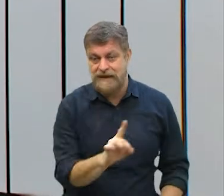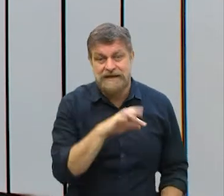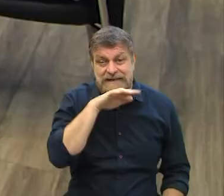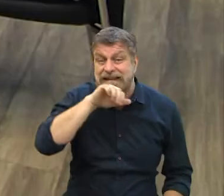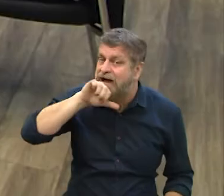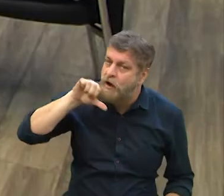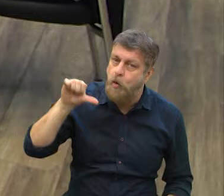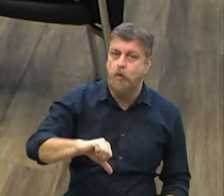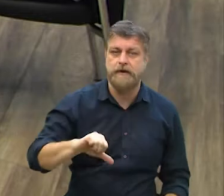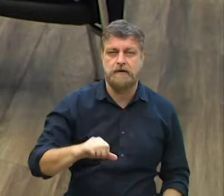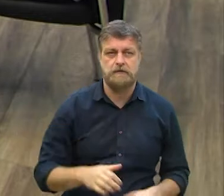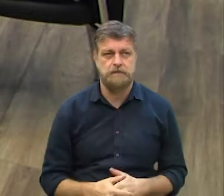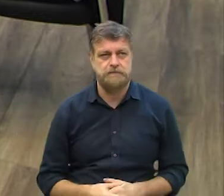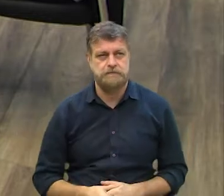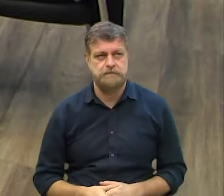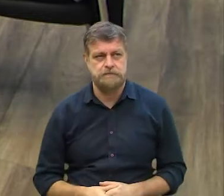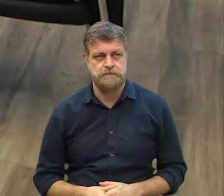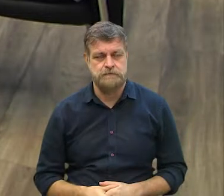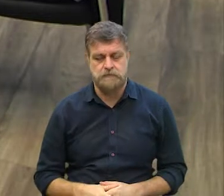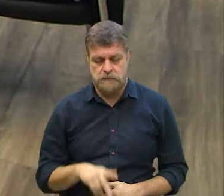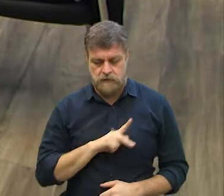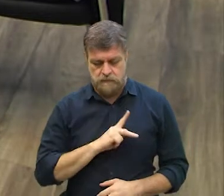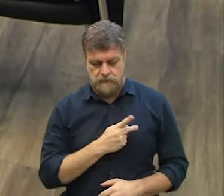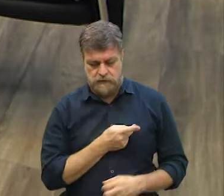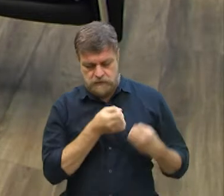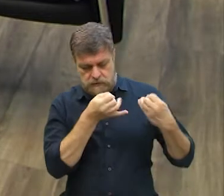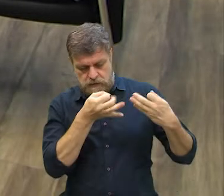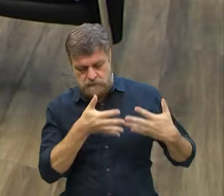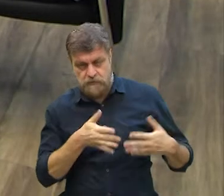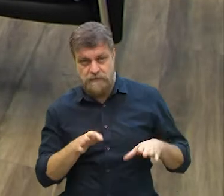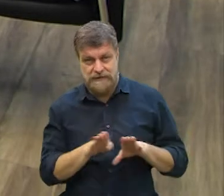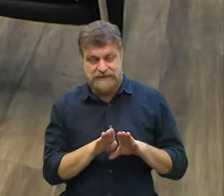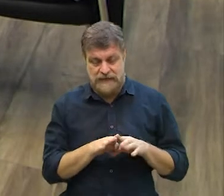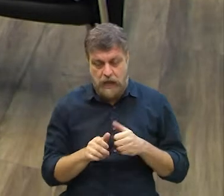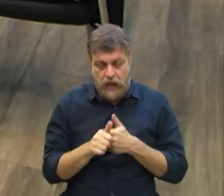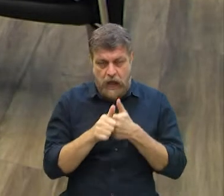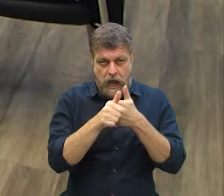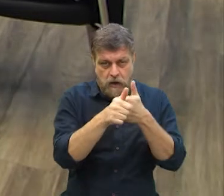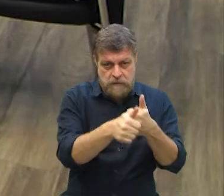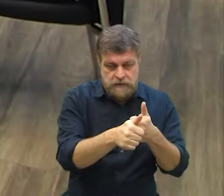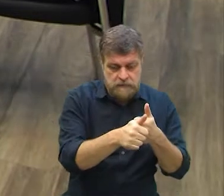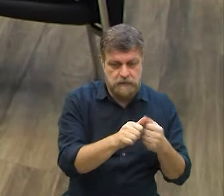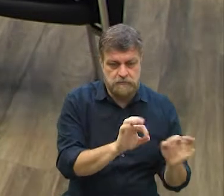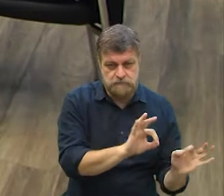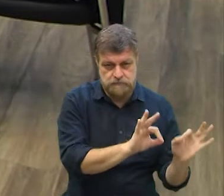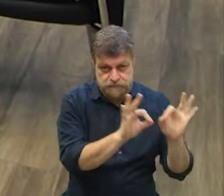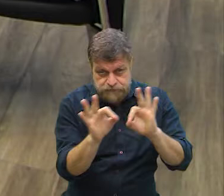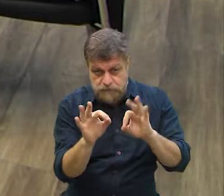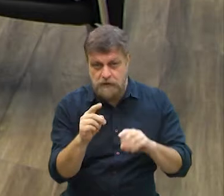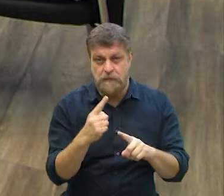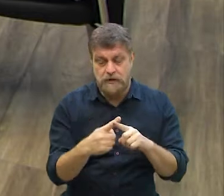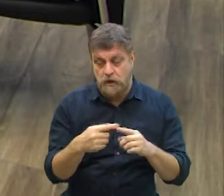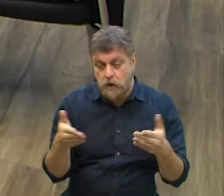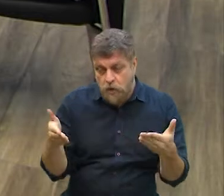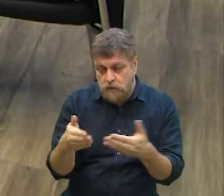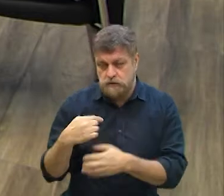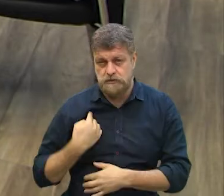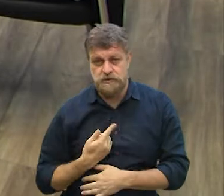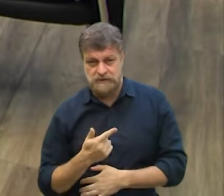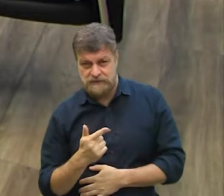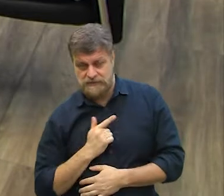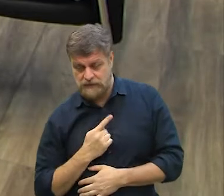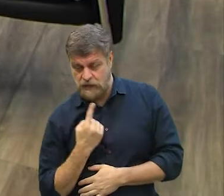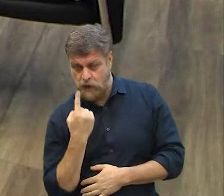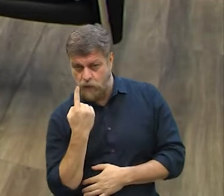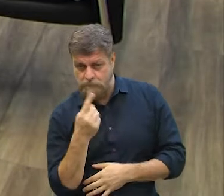ruim. E o que o Paulo Haddad falou, realmente, essa questão do acompanhamento, né, de diagnóstico precoce, porque hoje a gente